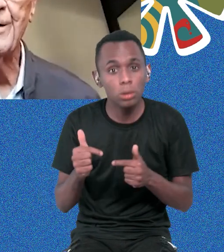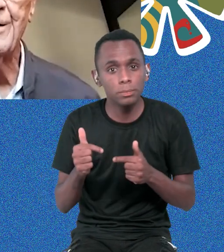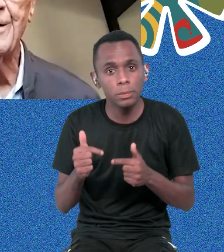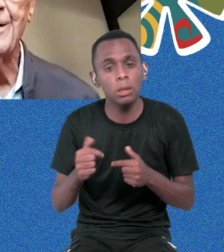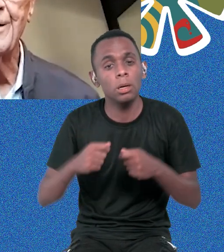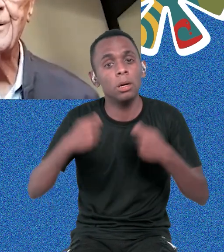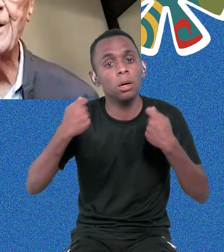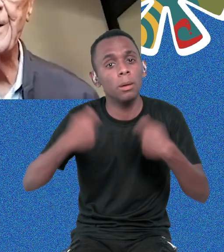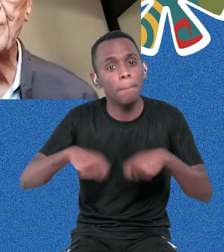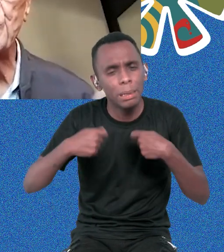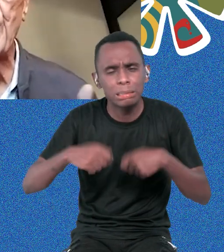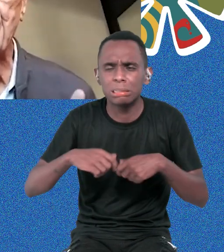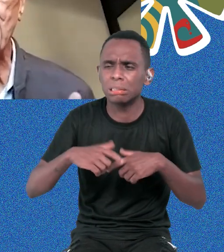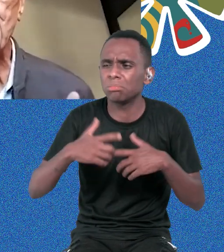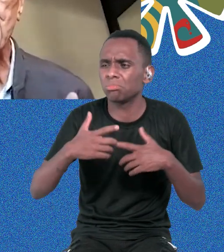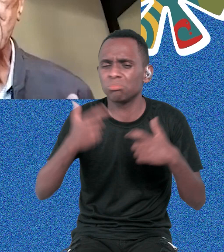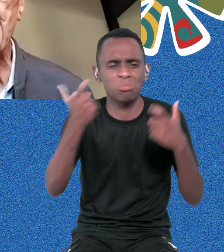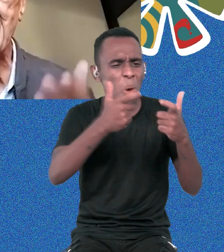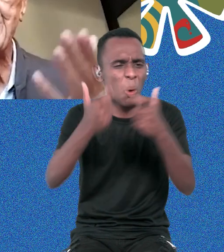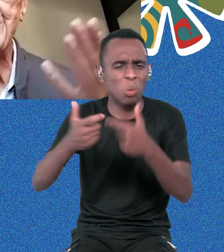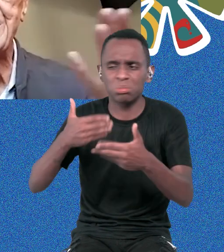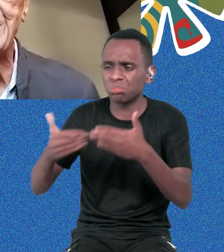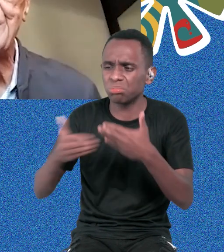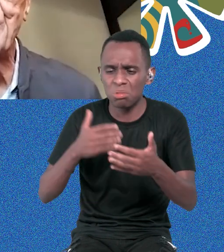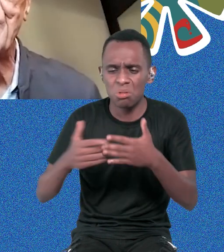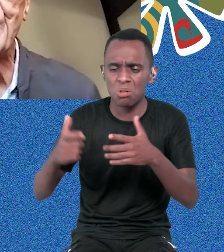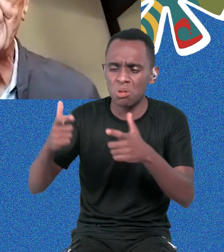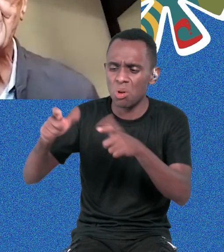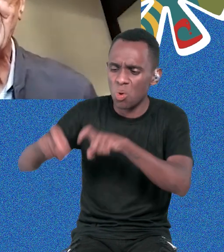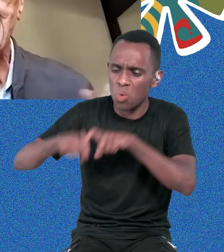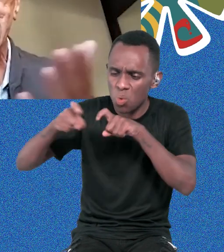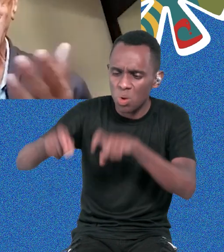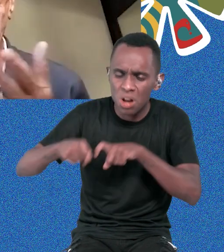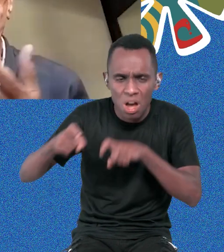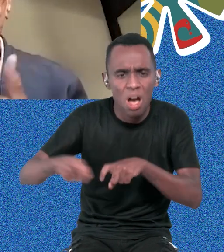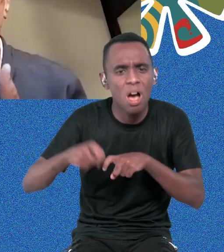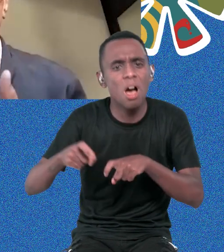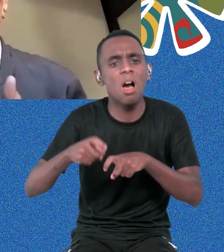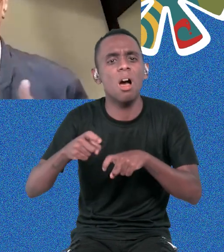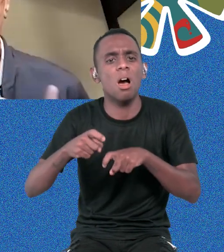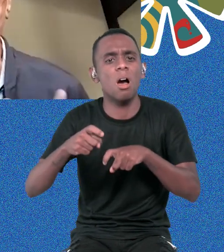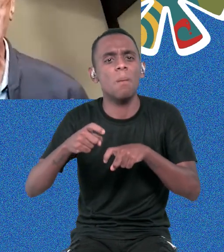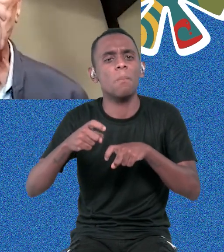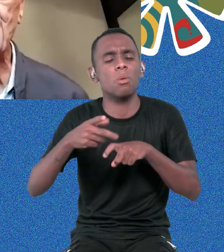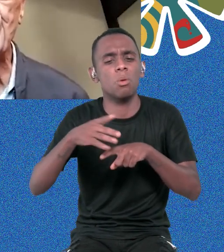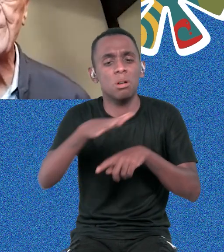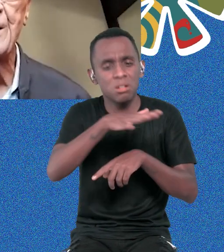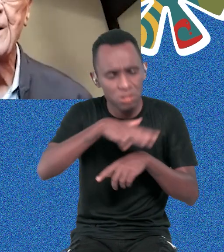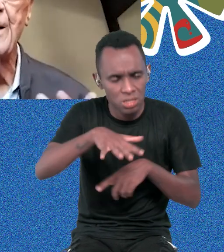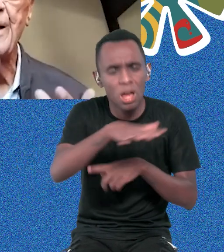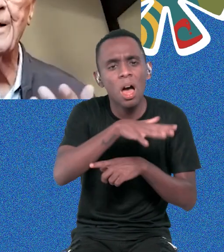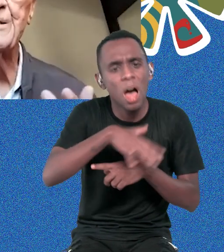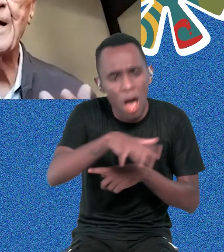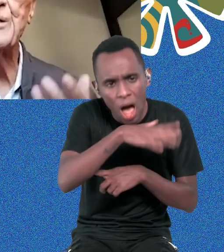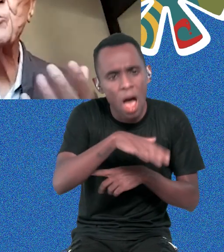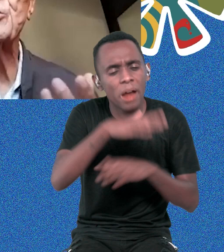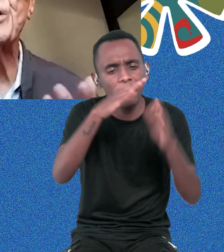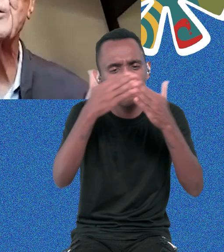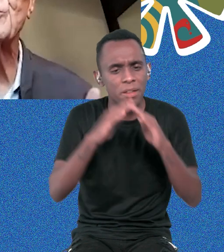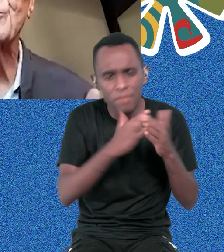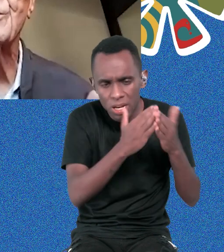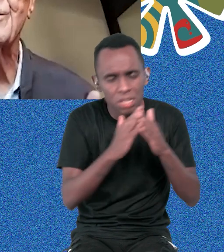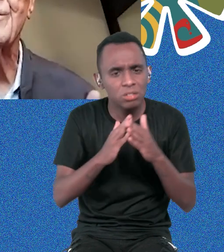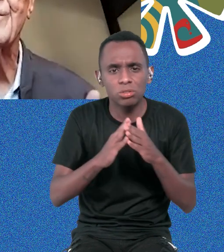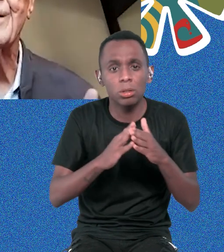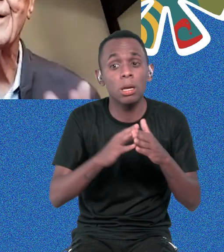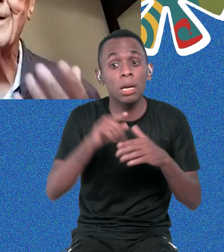trabalhadora, seja nos campos, seja nas periferias, seja nas águas, seja nas florestas, ele já é